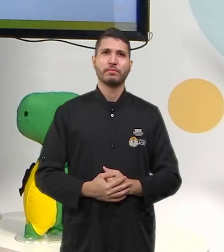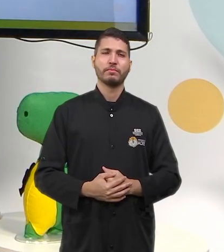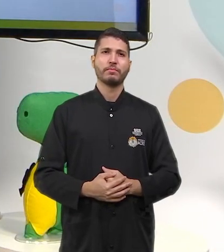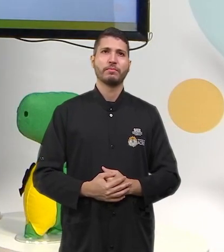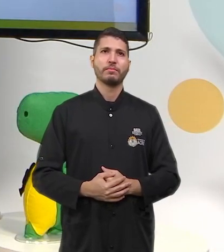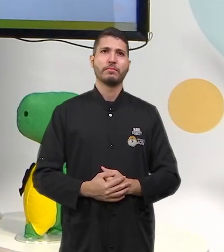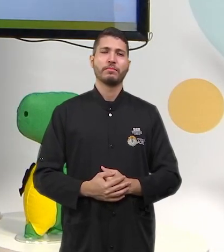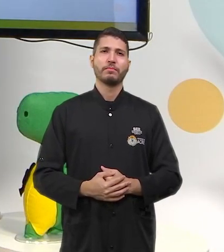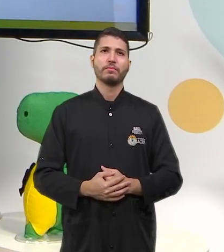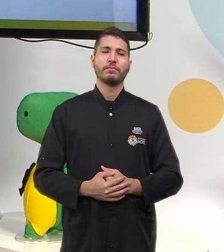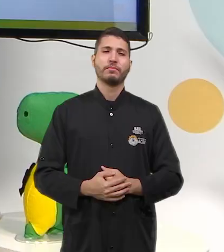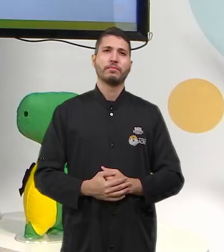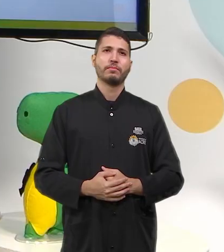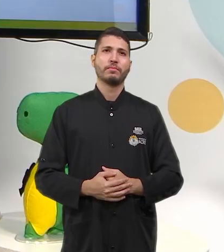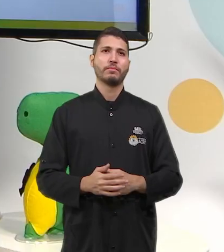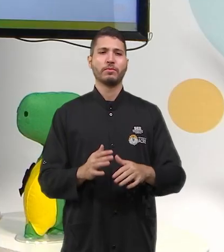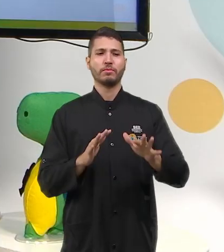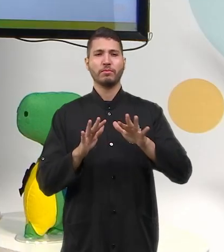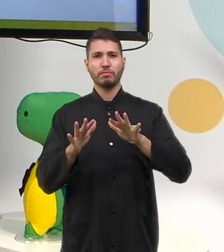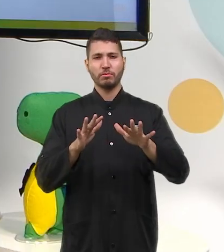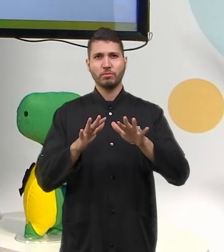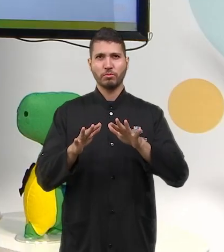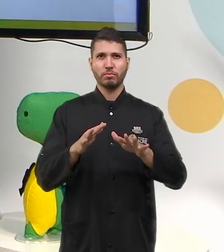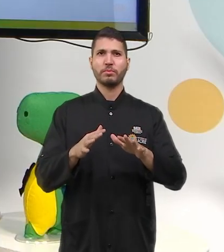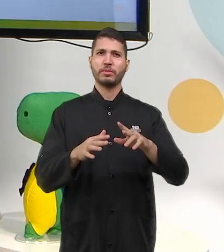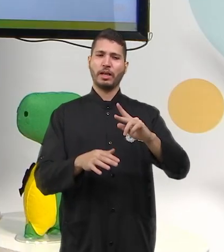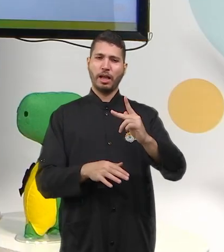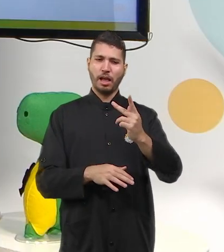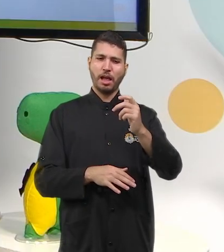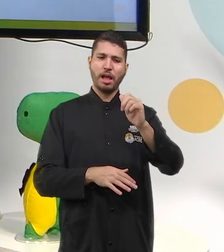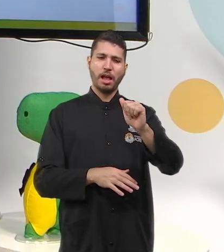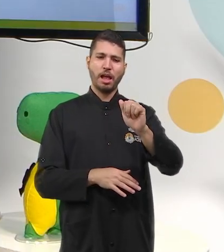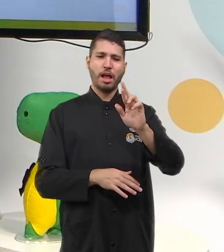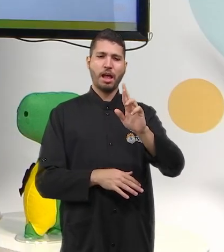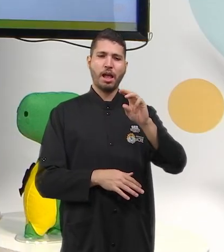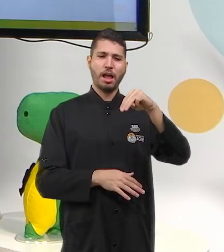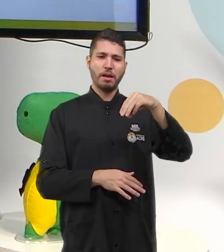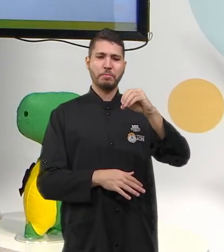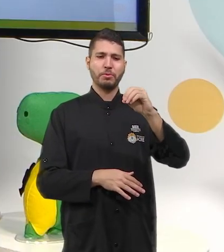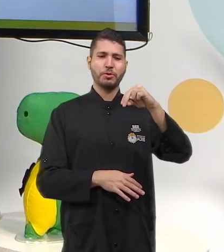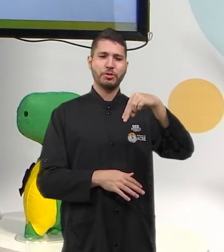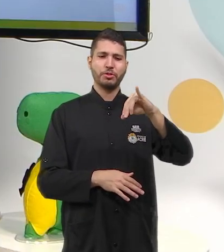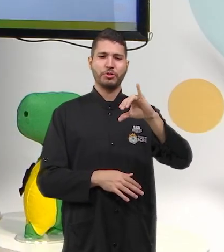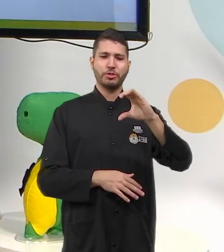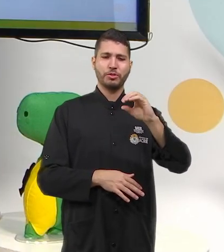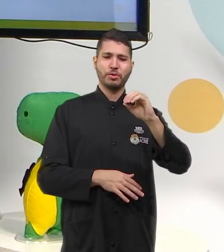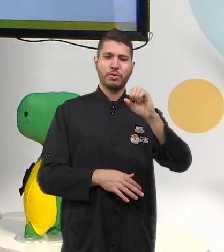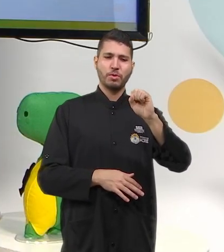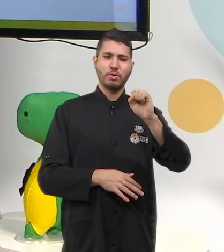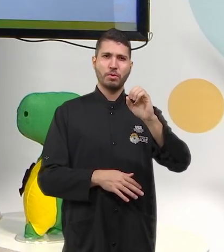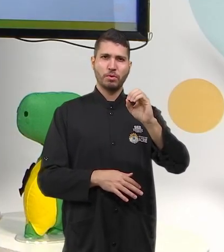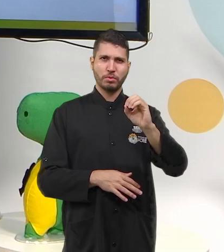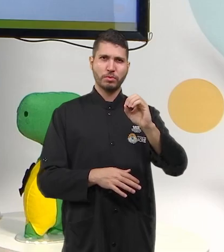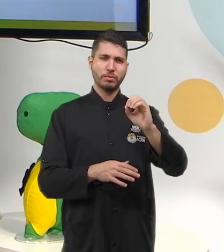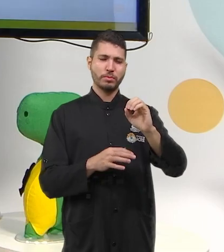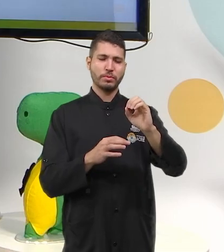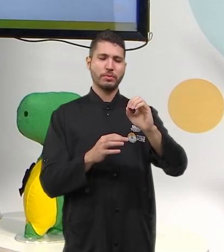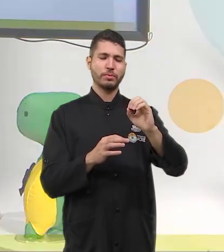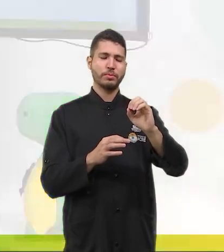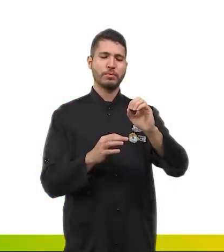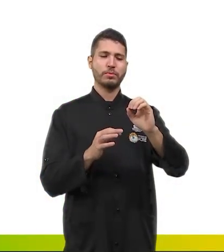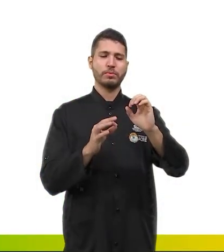que o movimento deve ser harmonioso, deve ser coordenado, organizado? Qual